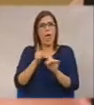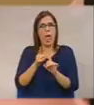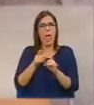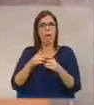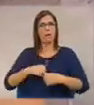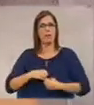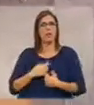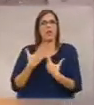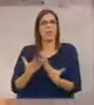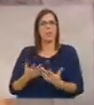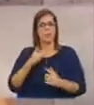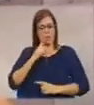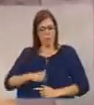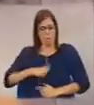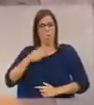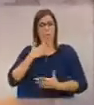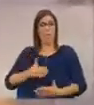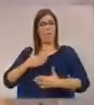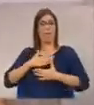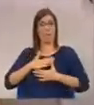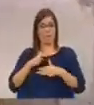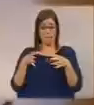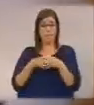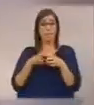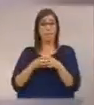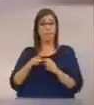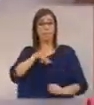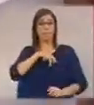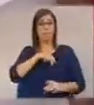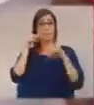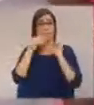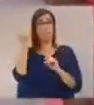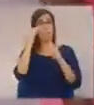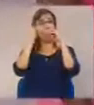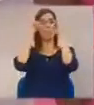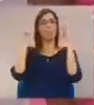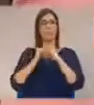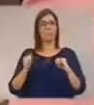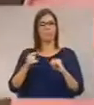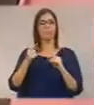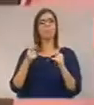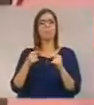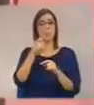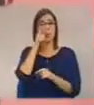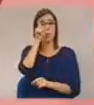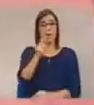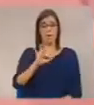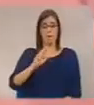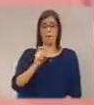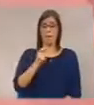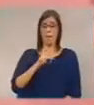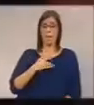of self-expression and of self-empowerment. Uma equipa de premiados fotógrafos internacionais, liderada por Frederick